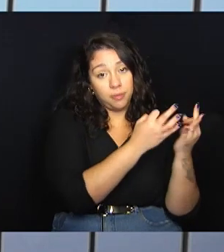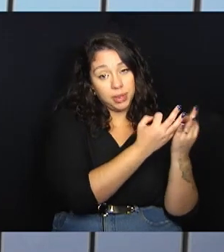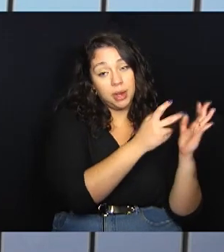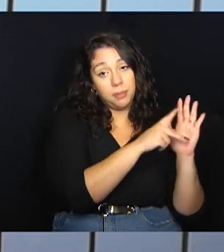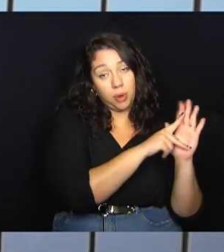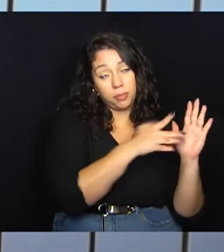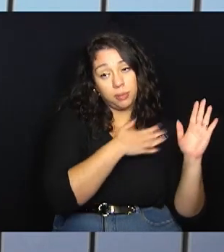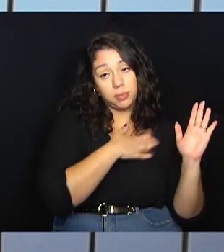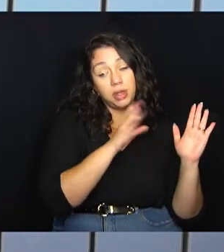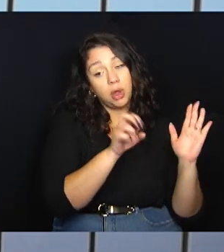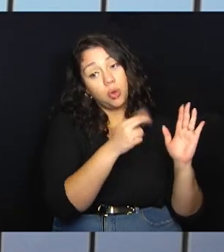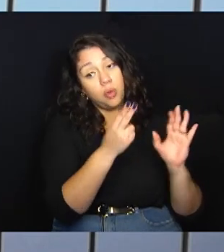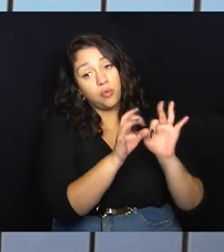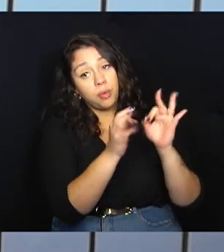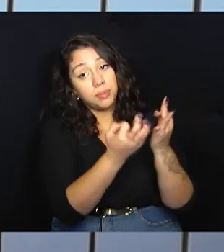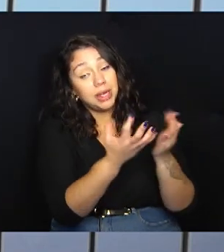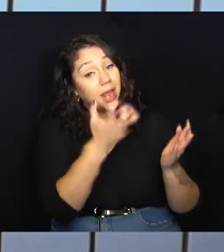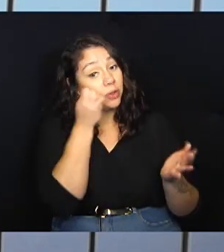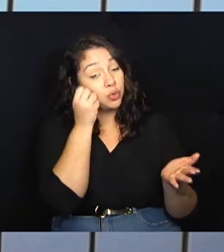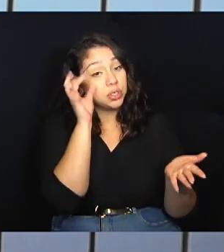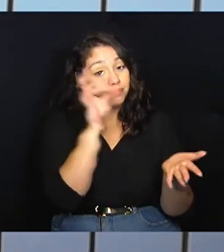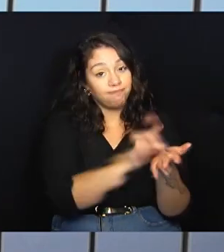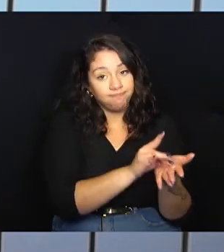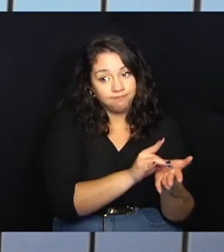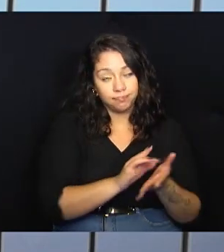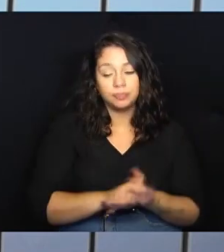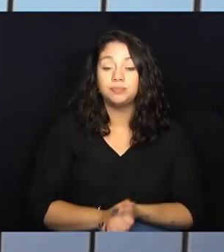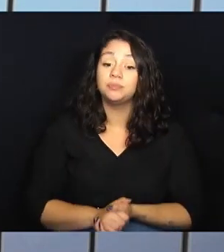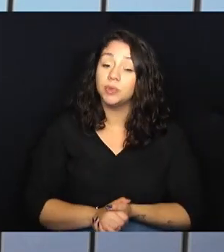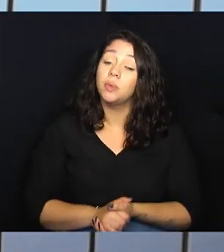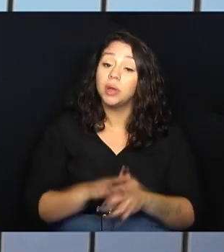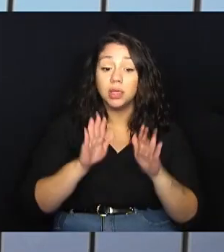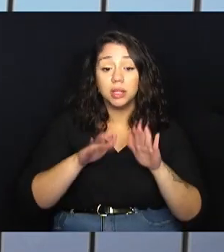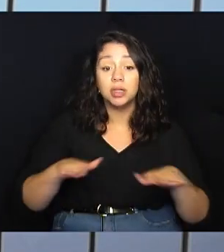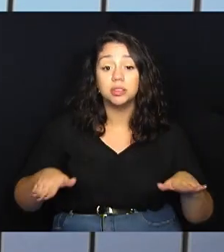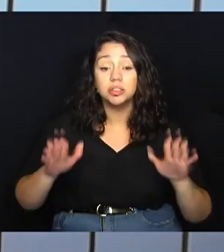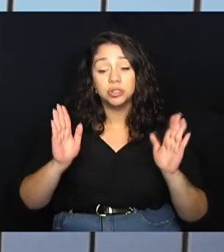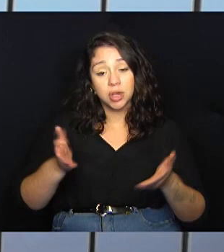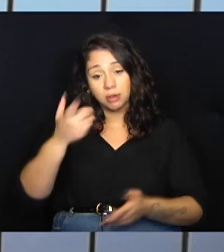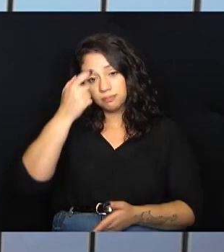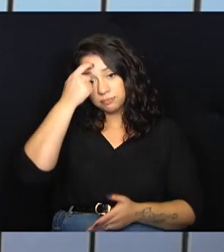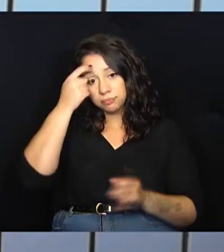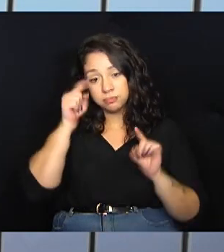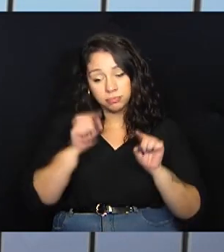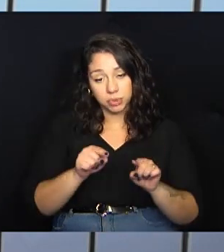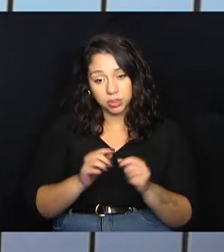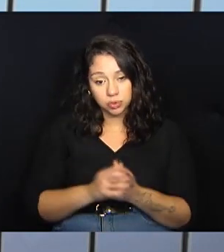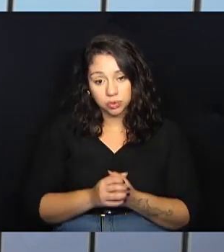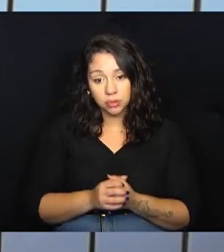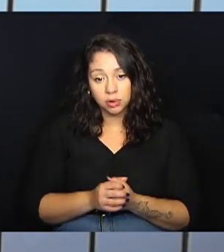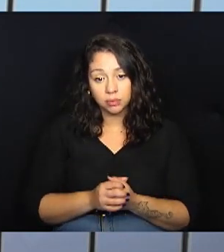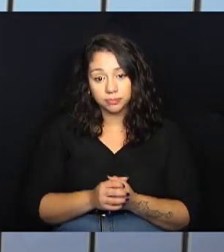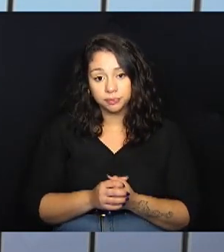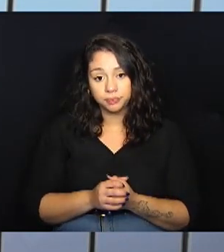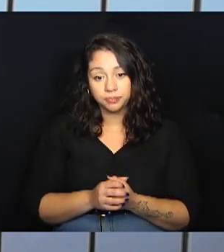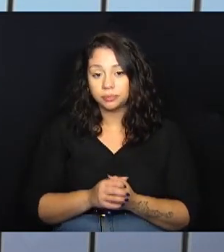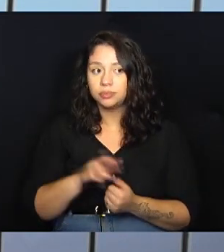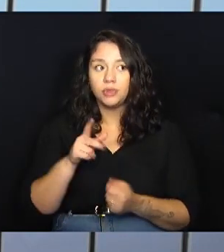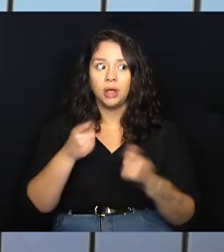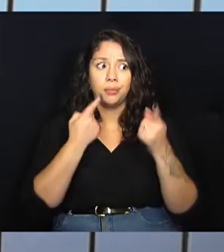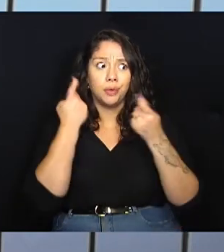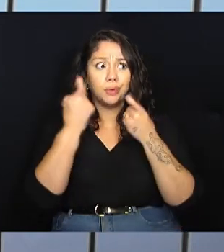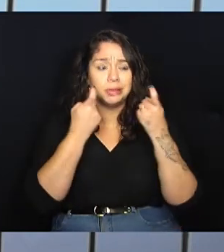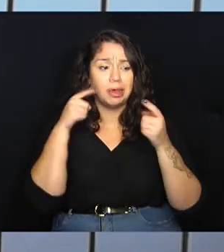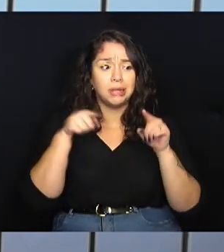a adotiva, né? Então a criança sabe disso, ela não vai, aquela preocupação de que isso